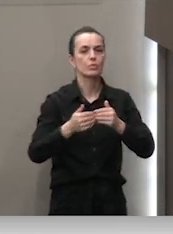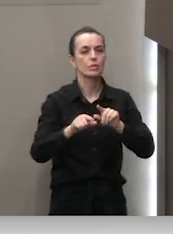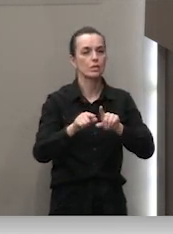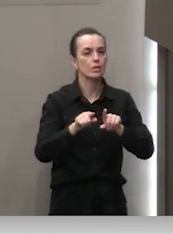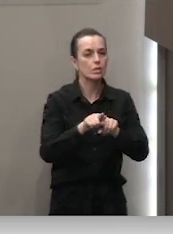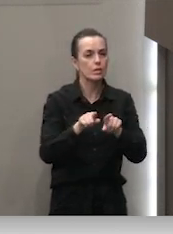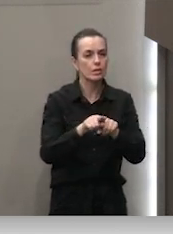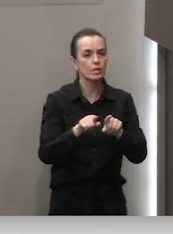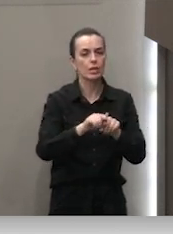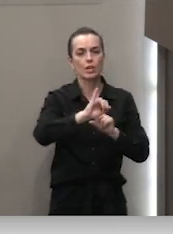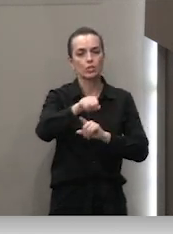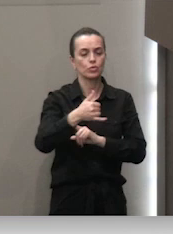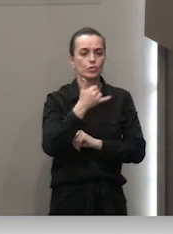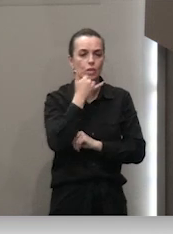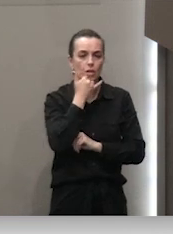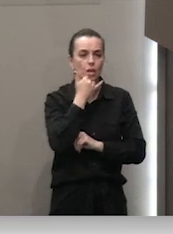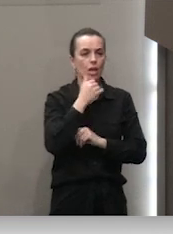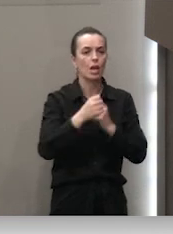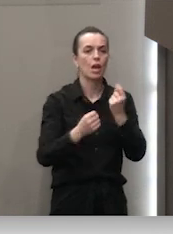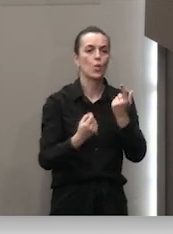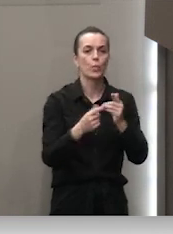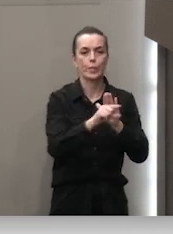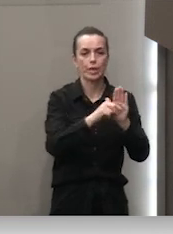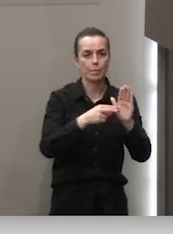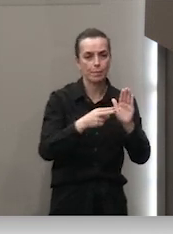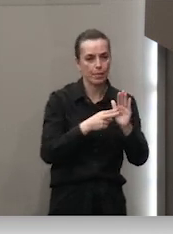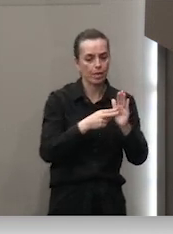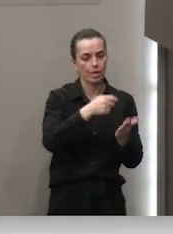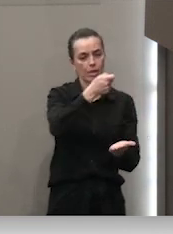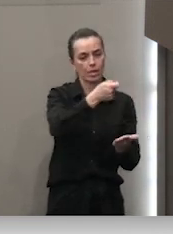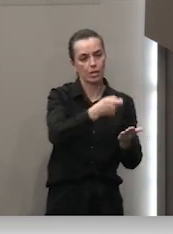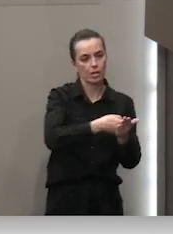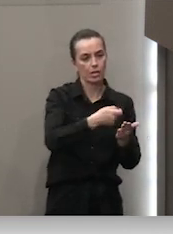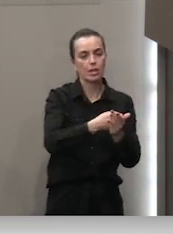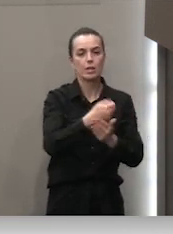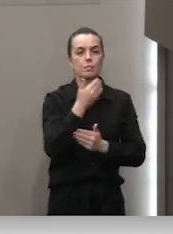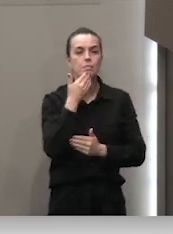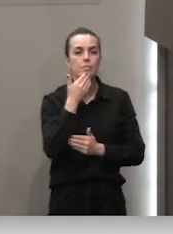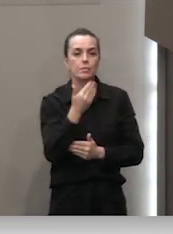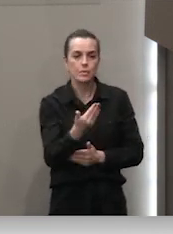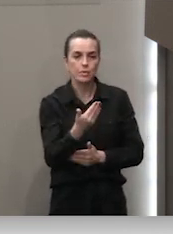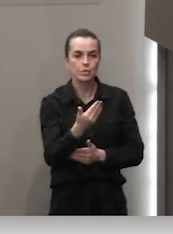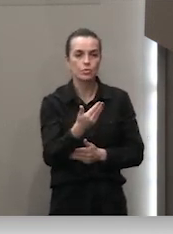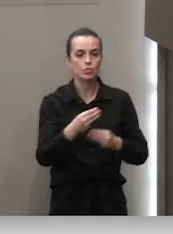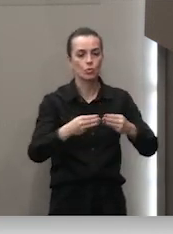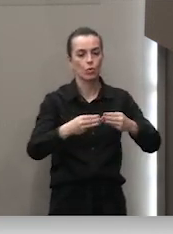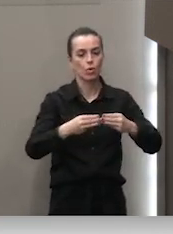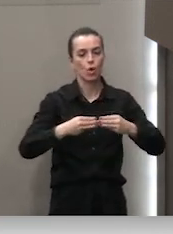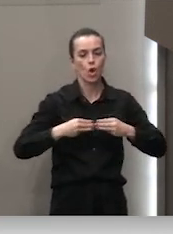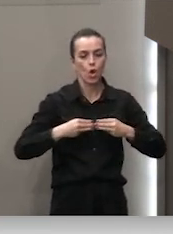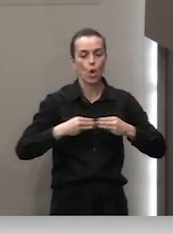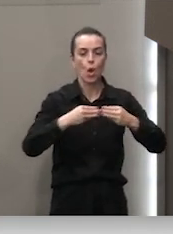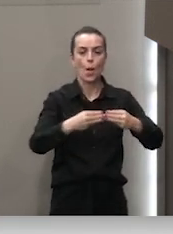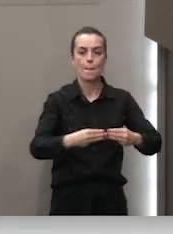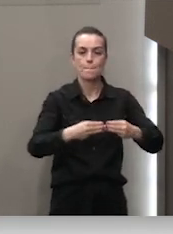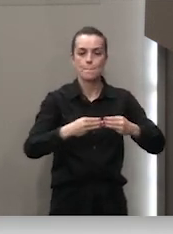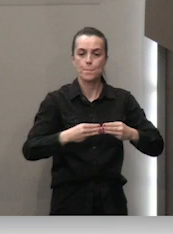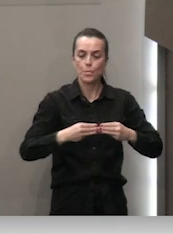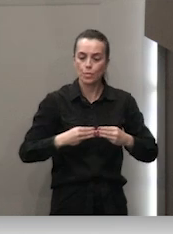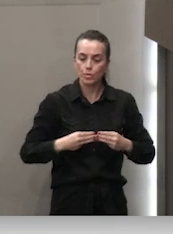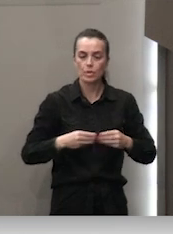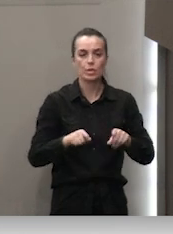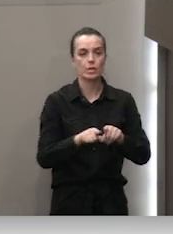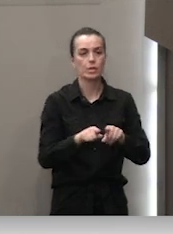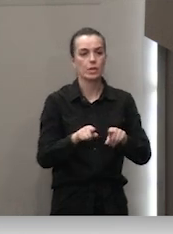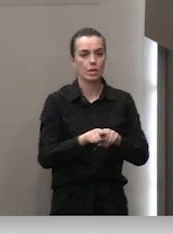requerimento de justificação, emendas modificativas, impositiva, projetos de lei, subemenda, moção, substitutivo e prestação de conta. Isso